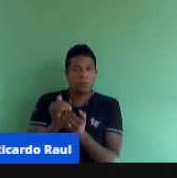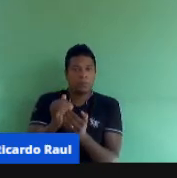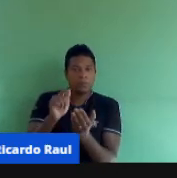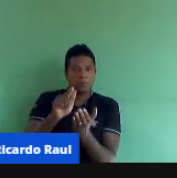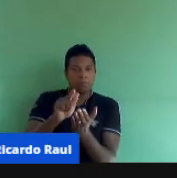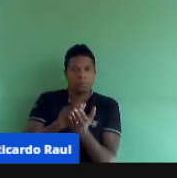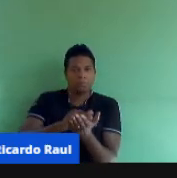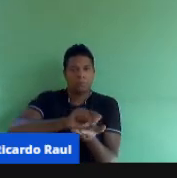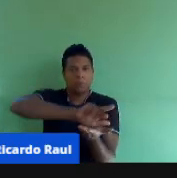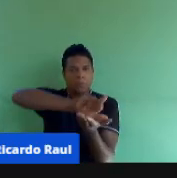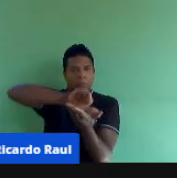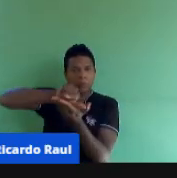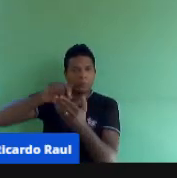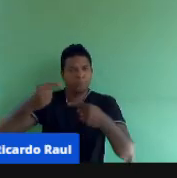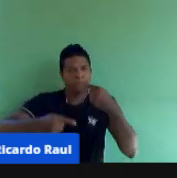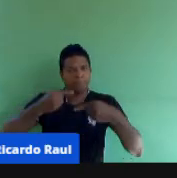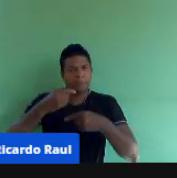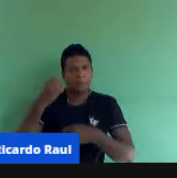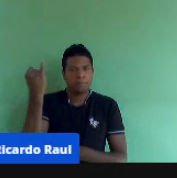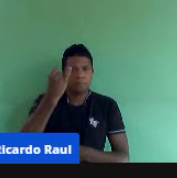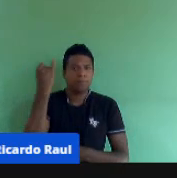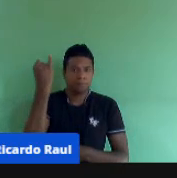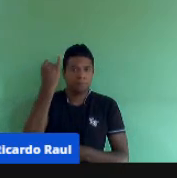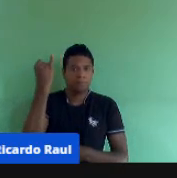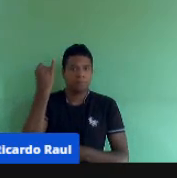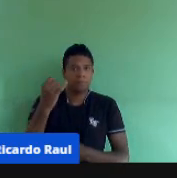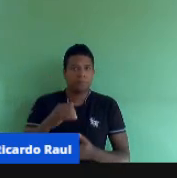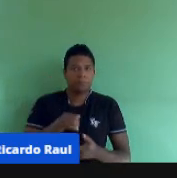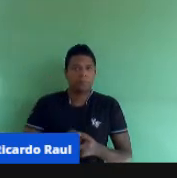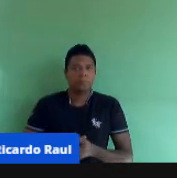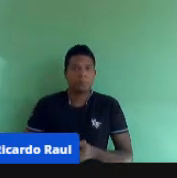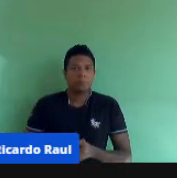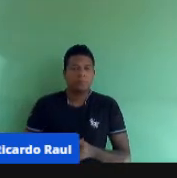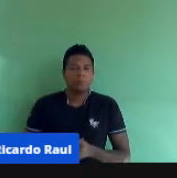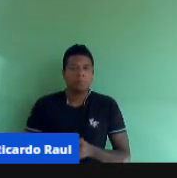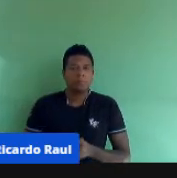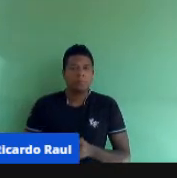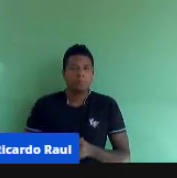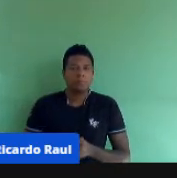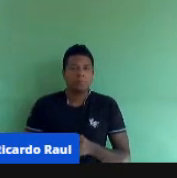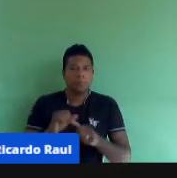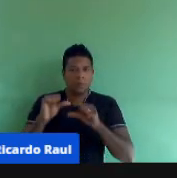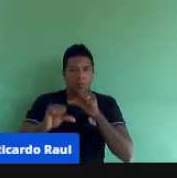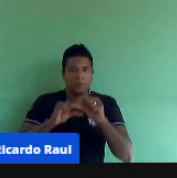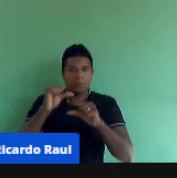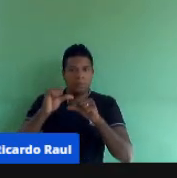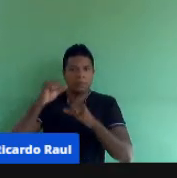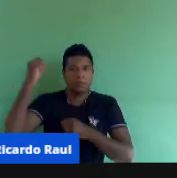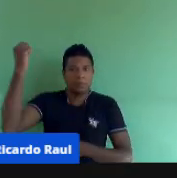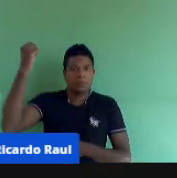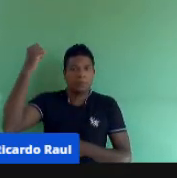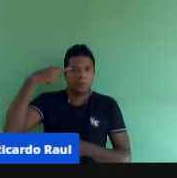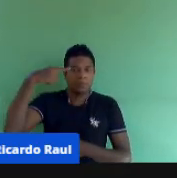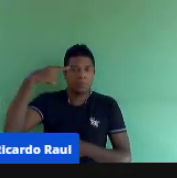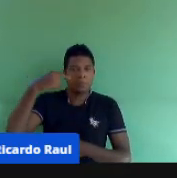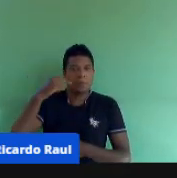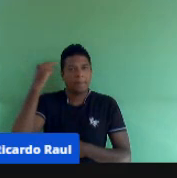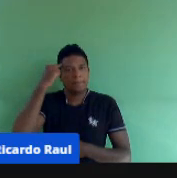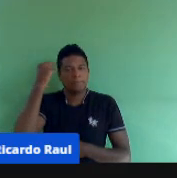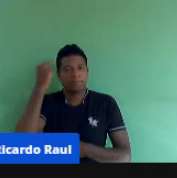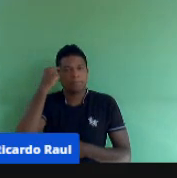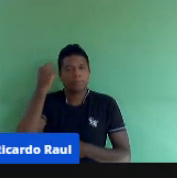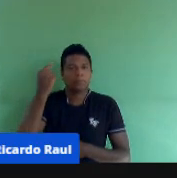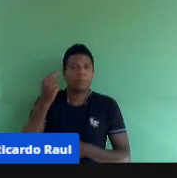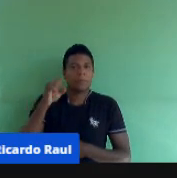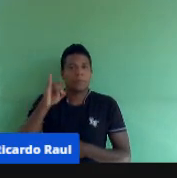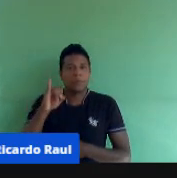né, ou discussões importantíssimas, né. Então foi aí as convenções das mudanças climáticas, se a gente parar para pensar, se a